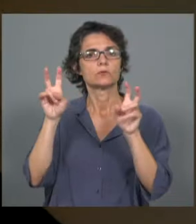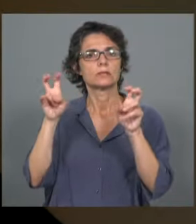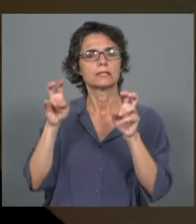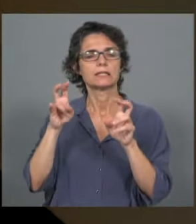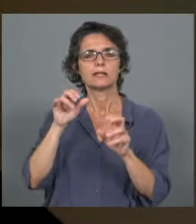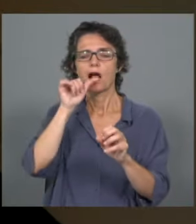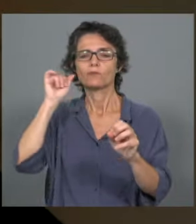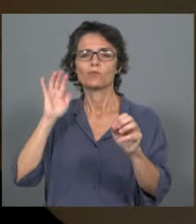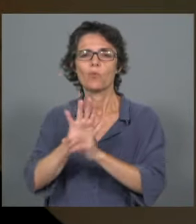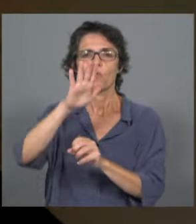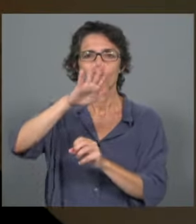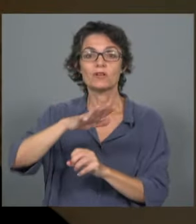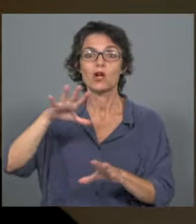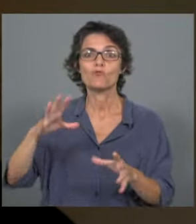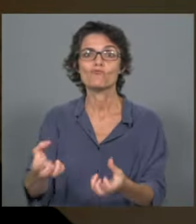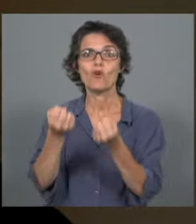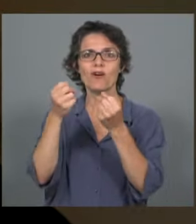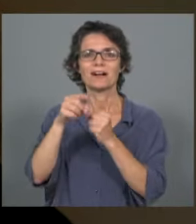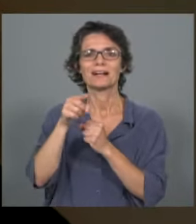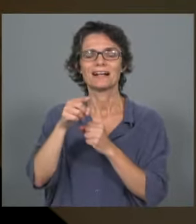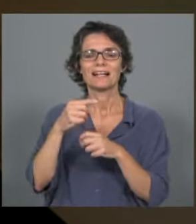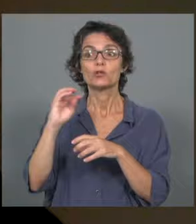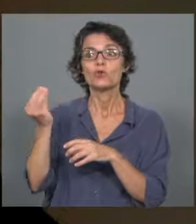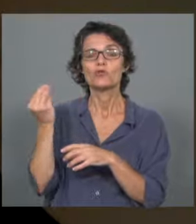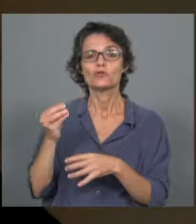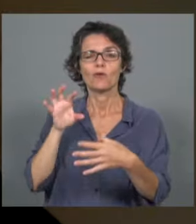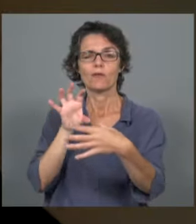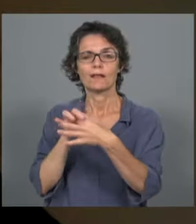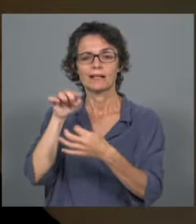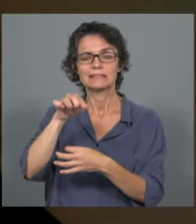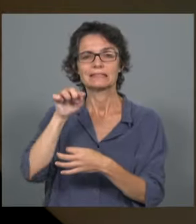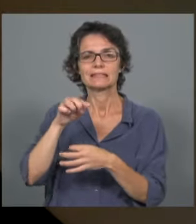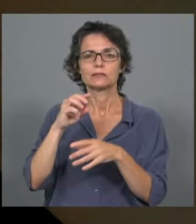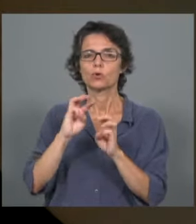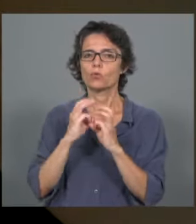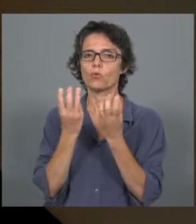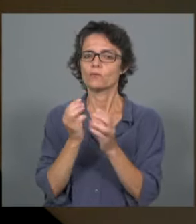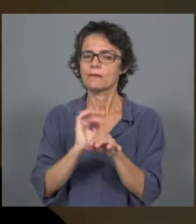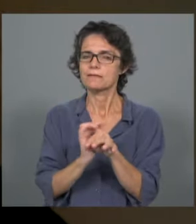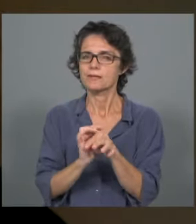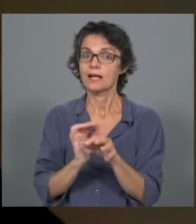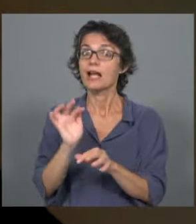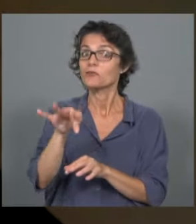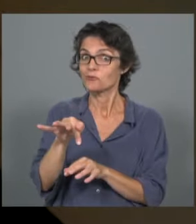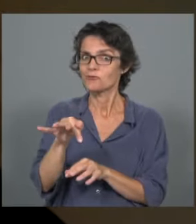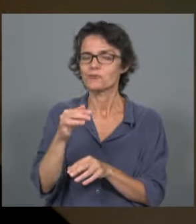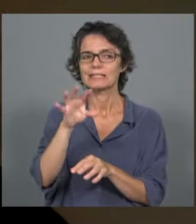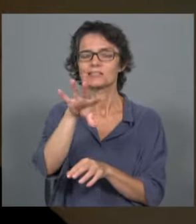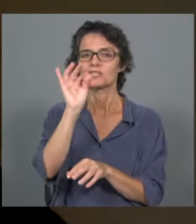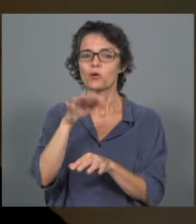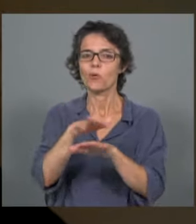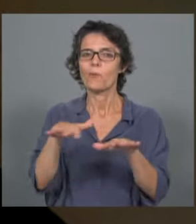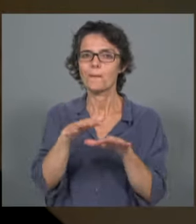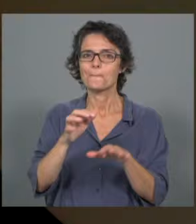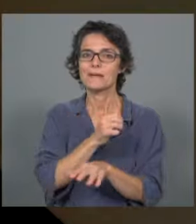um dia com workshops de sensibilização e no final vão limpar uma praia da cidade.